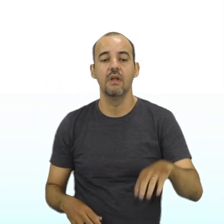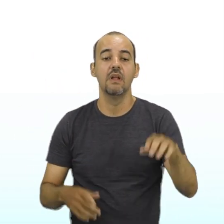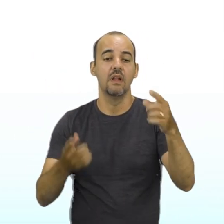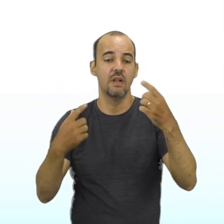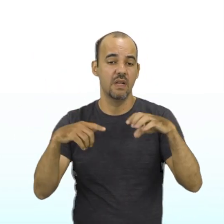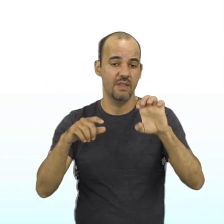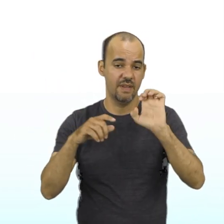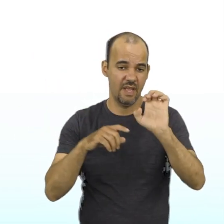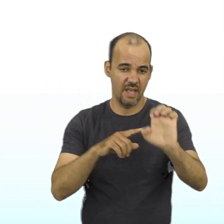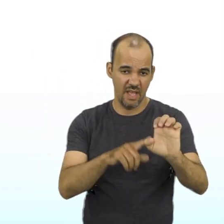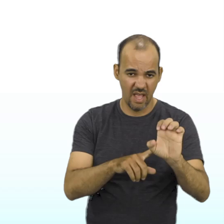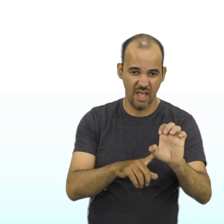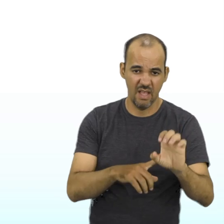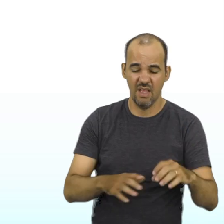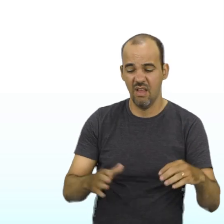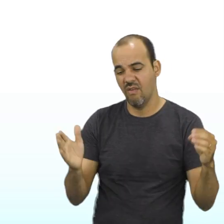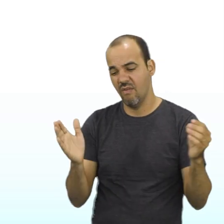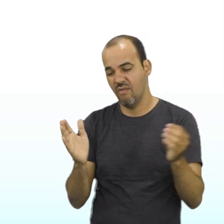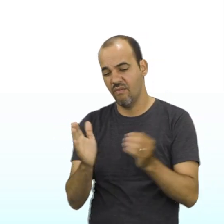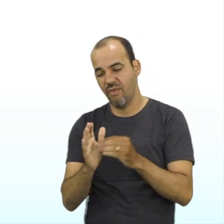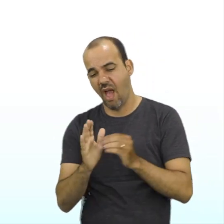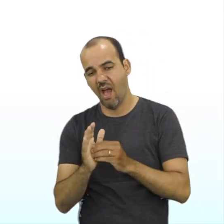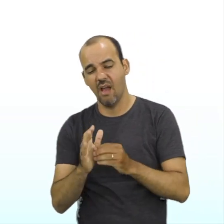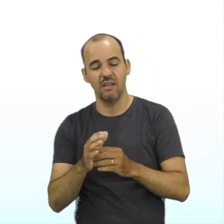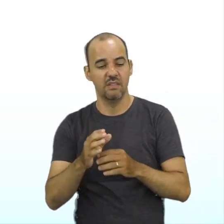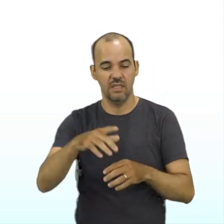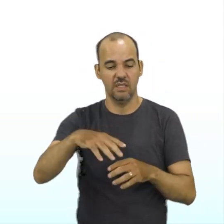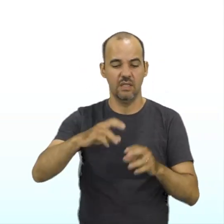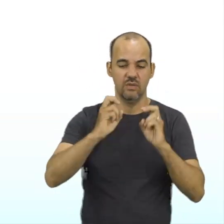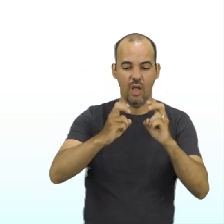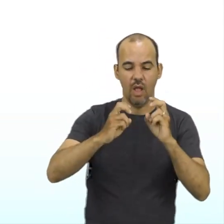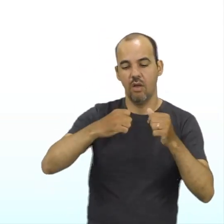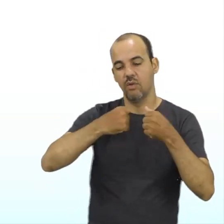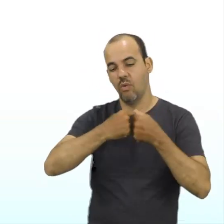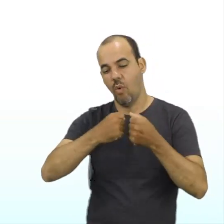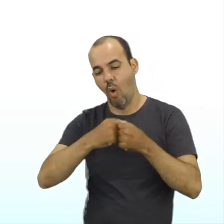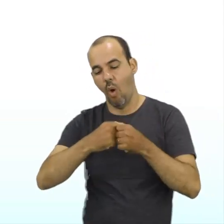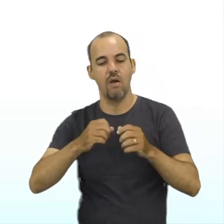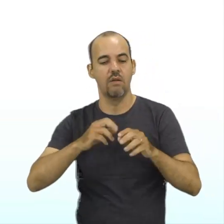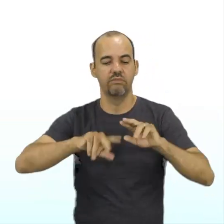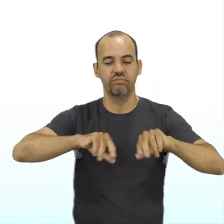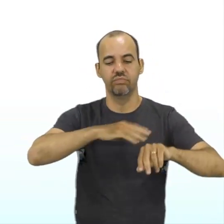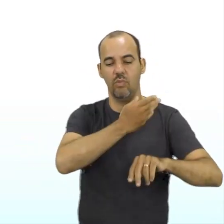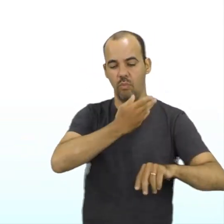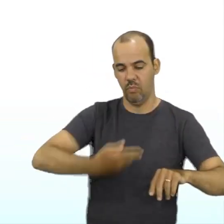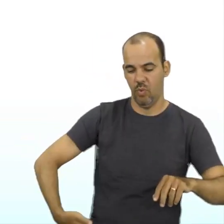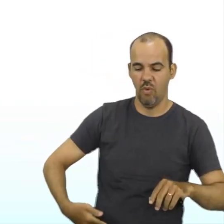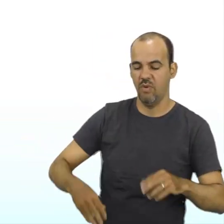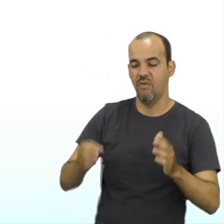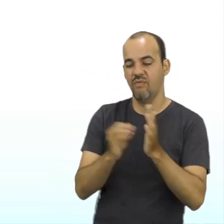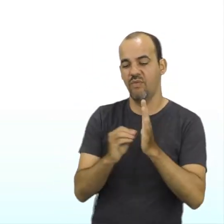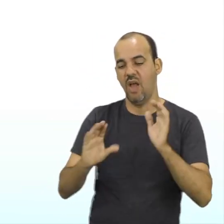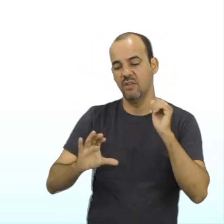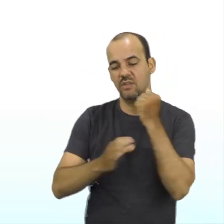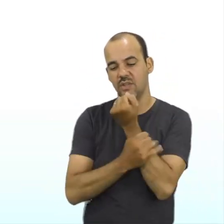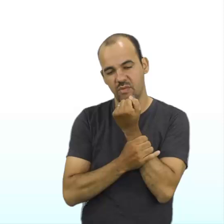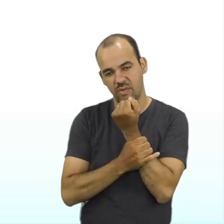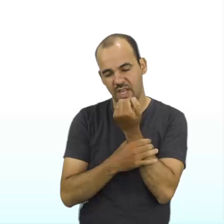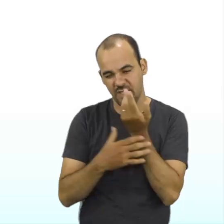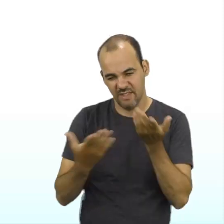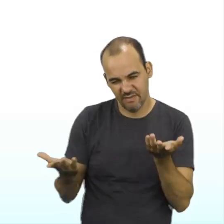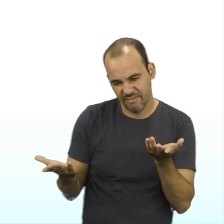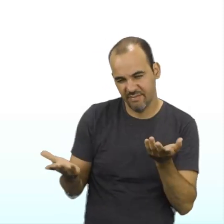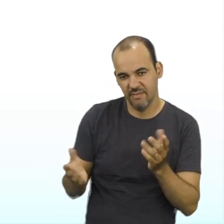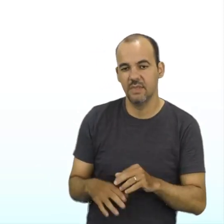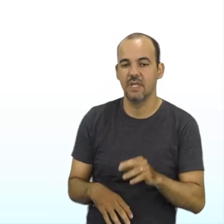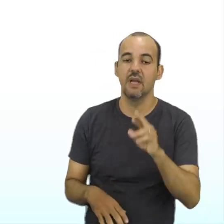segurança existente no transporte público, que também é uma verdade, mas não está presente em toda a letra da canção. Então, a resposta que